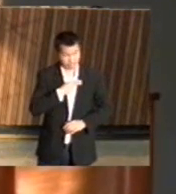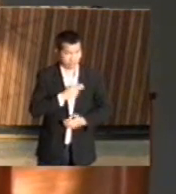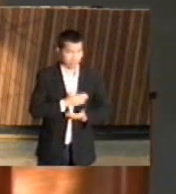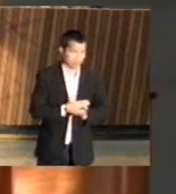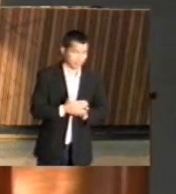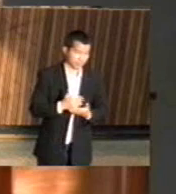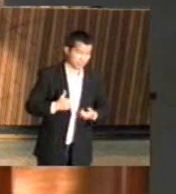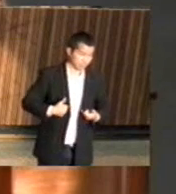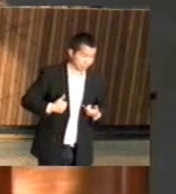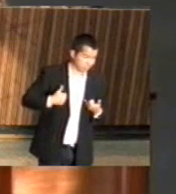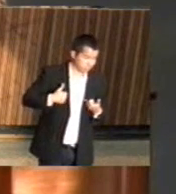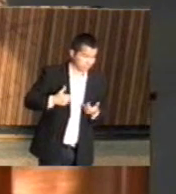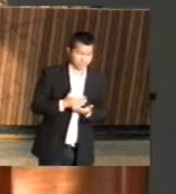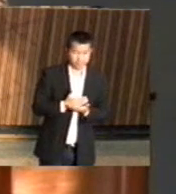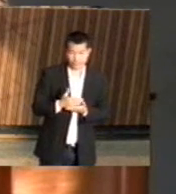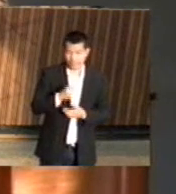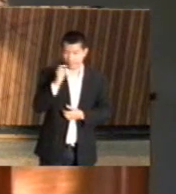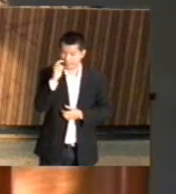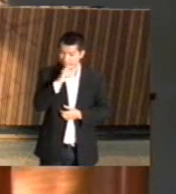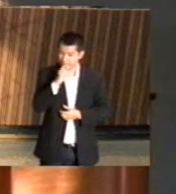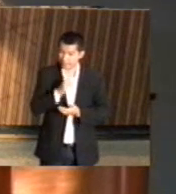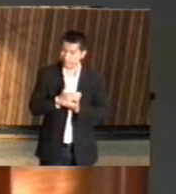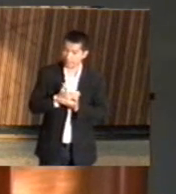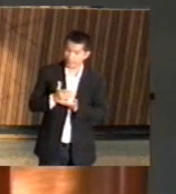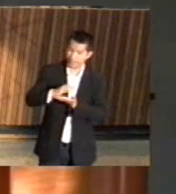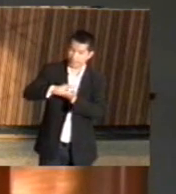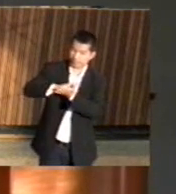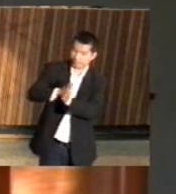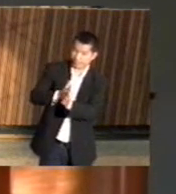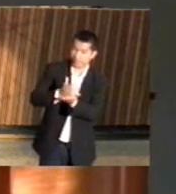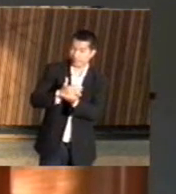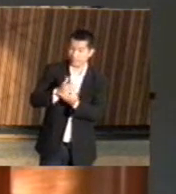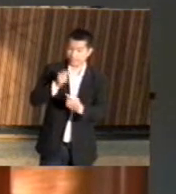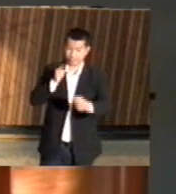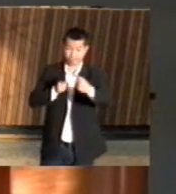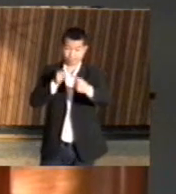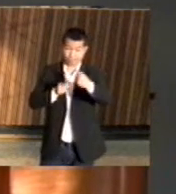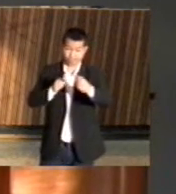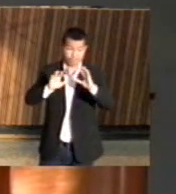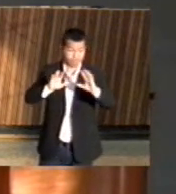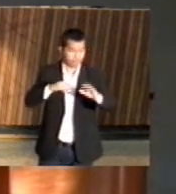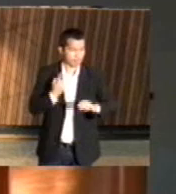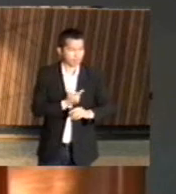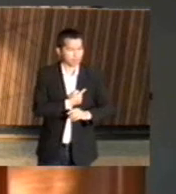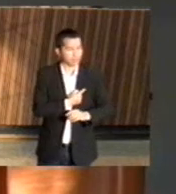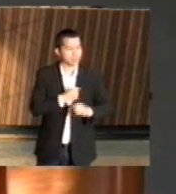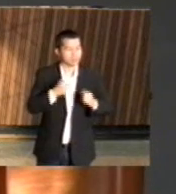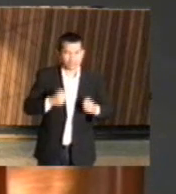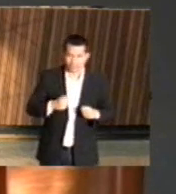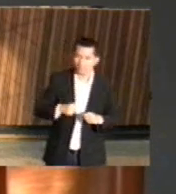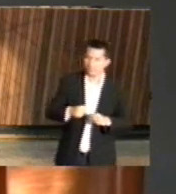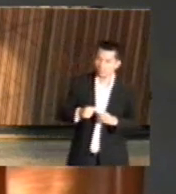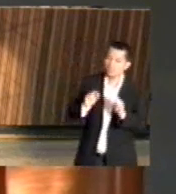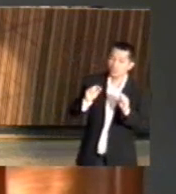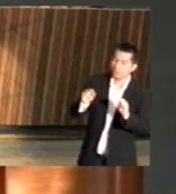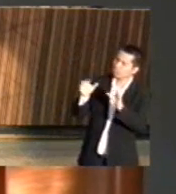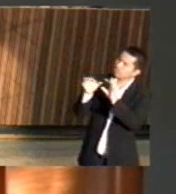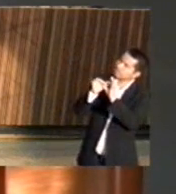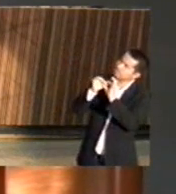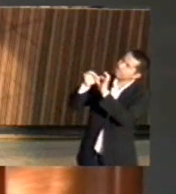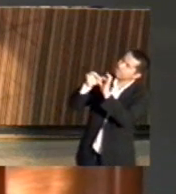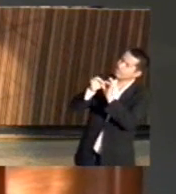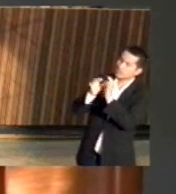nós damos um bom testemunho do Senhor e o bom perfume de Cristo está na terra. E as pessoas começam a ver que existe